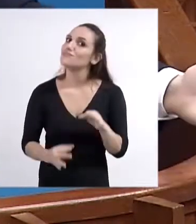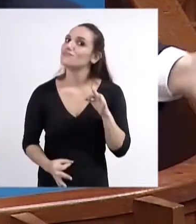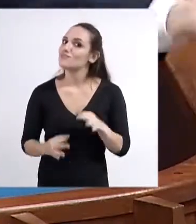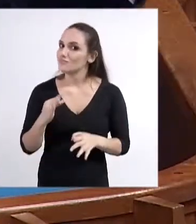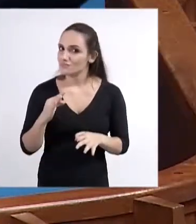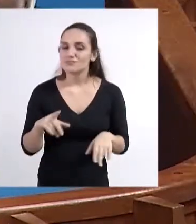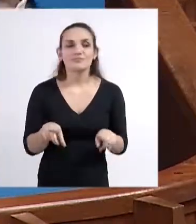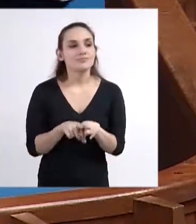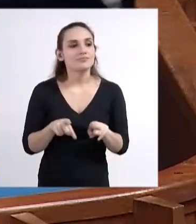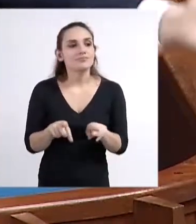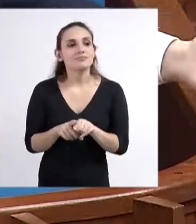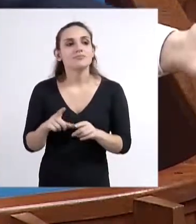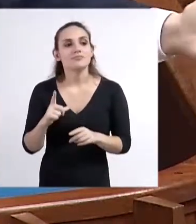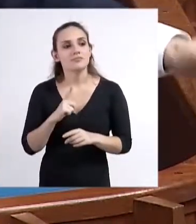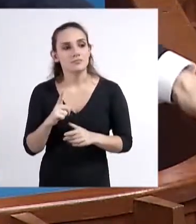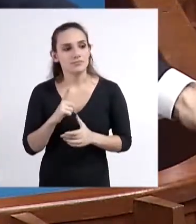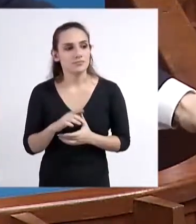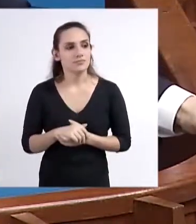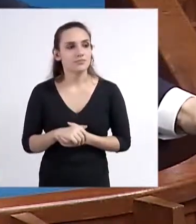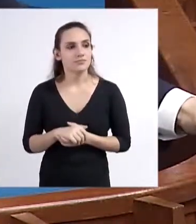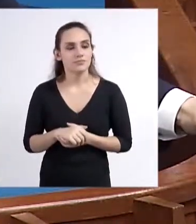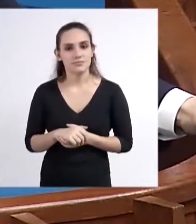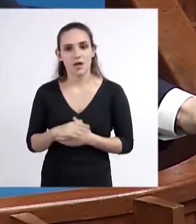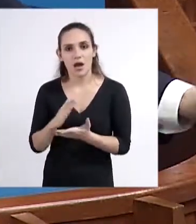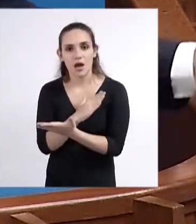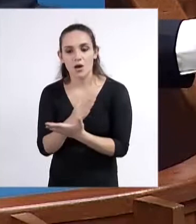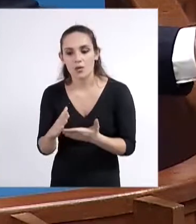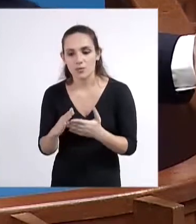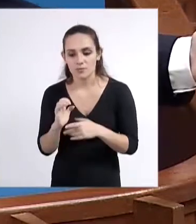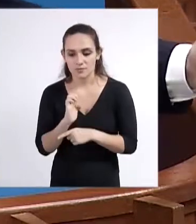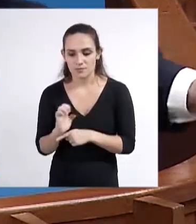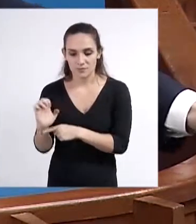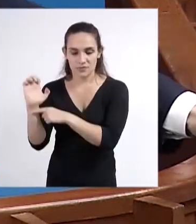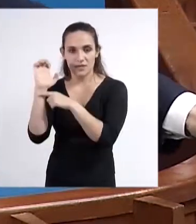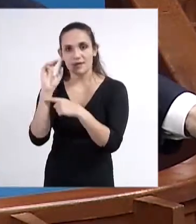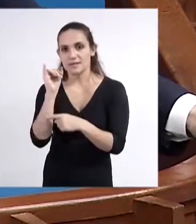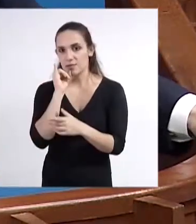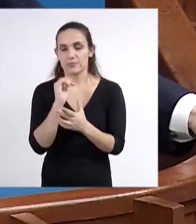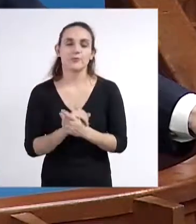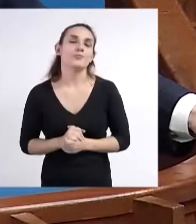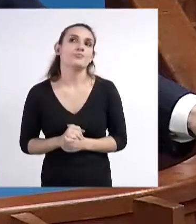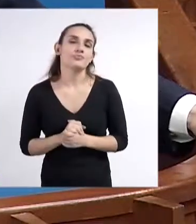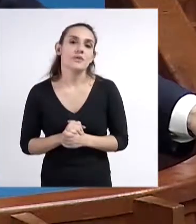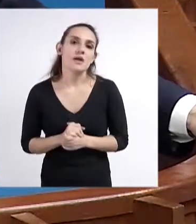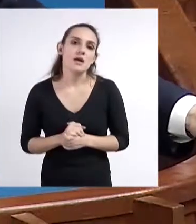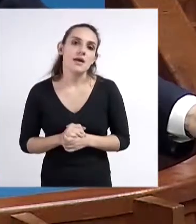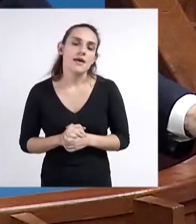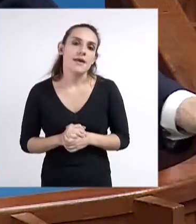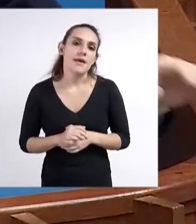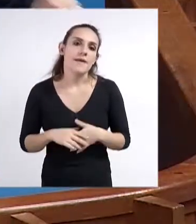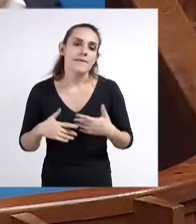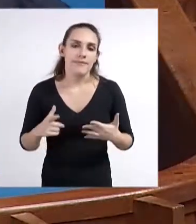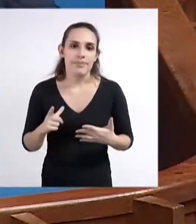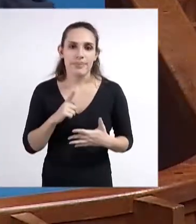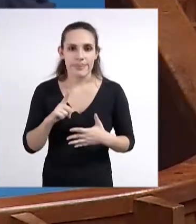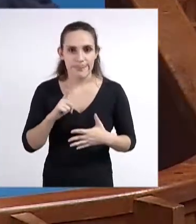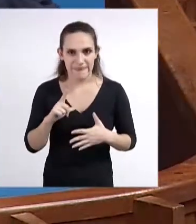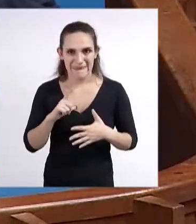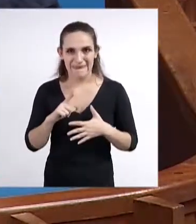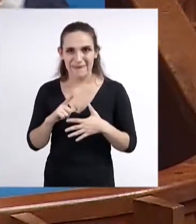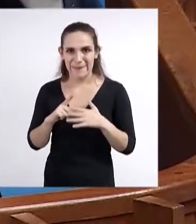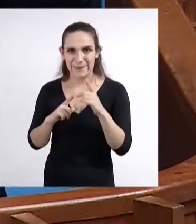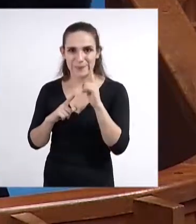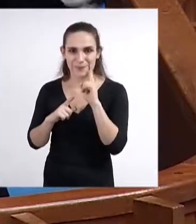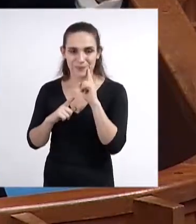nas divisas entre estados. Como, por exemplo, nós temos